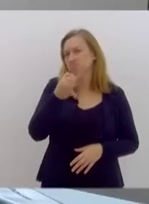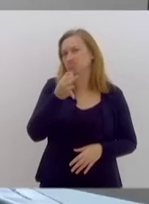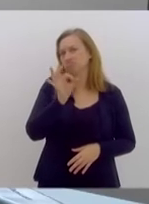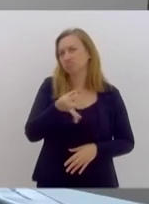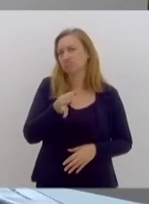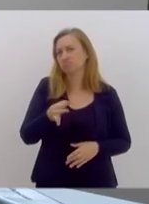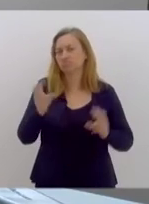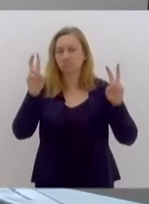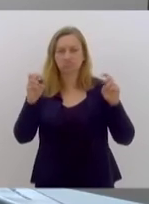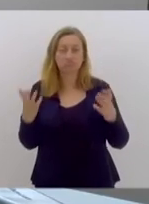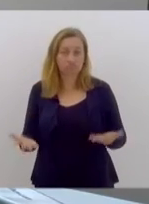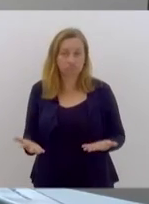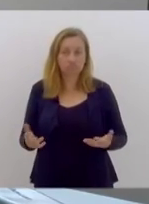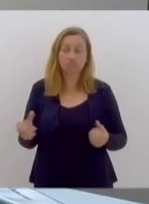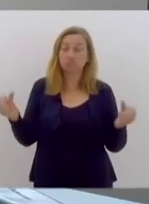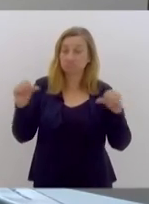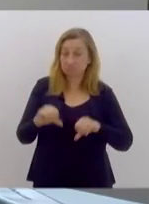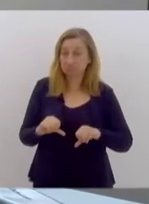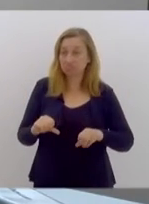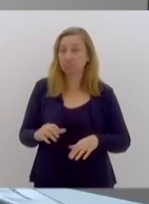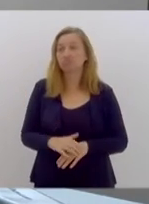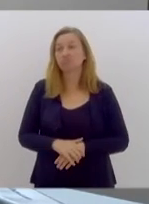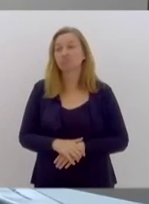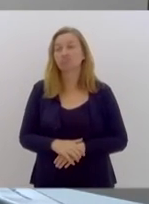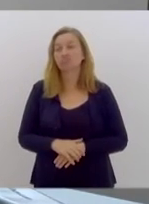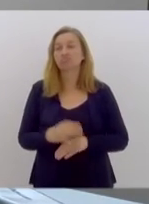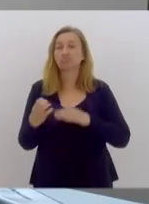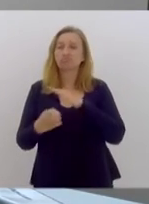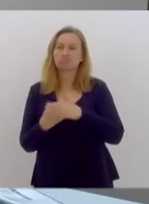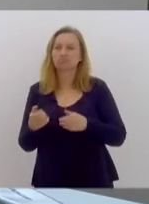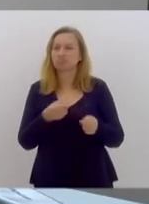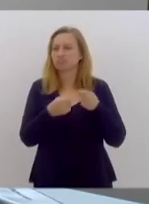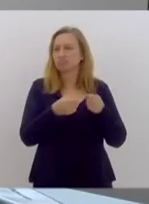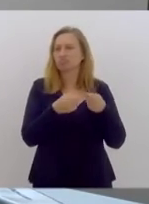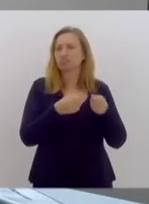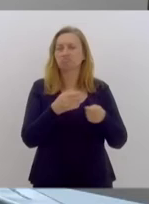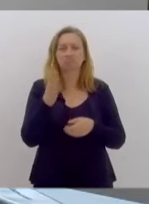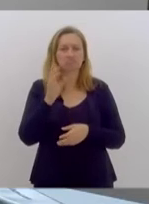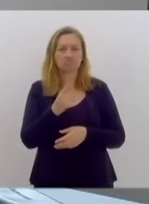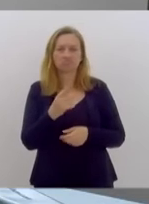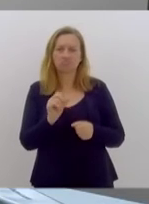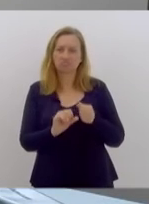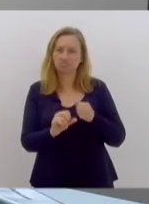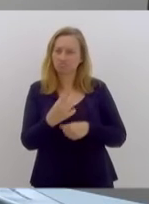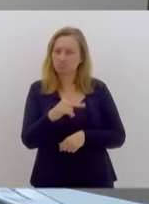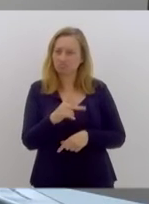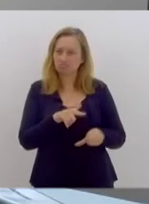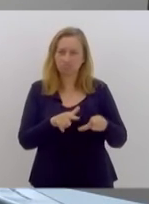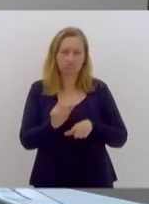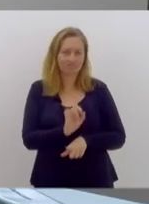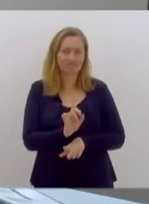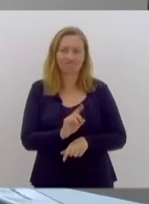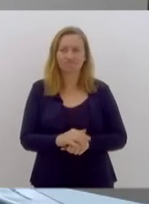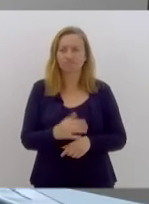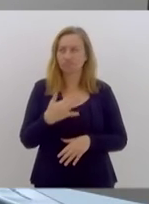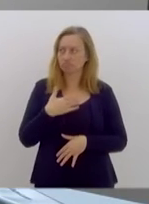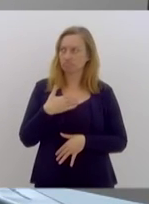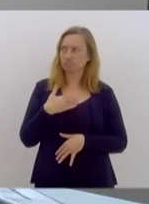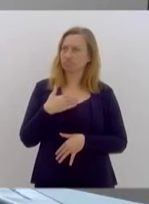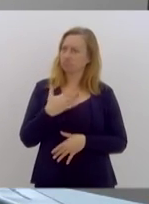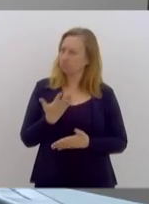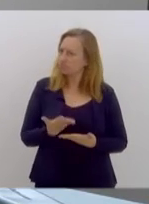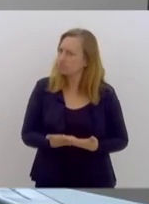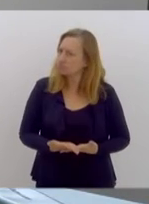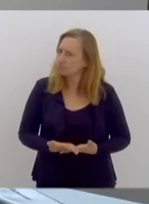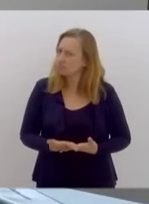sobre nenhum assunto E para piorar a agência reguladora também não faz a sua parte né eu fiquei chocado não surpresa mas